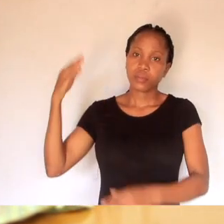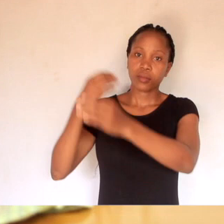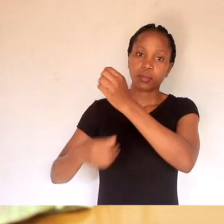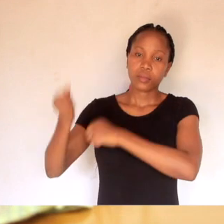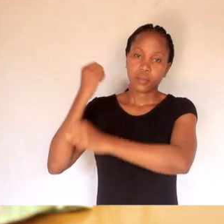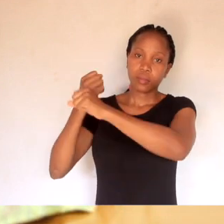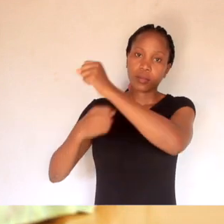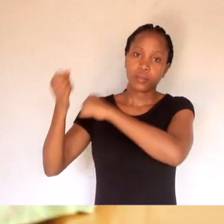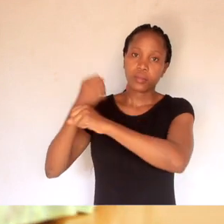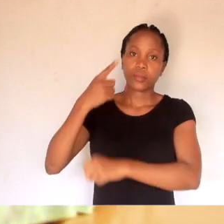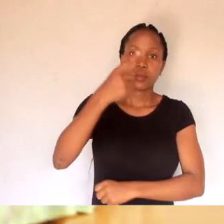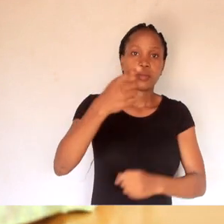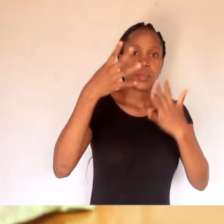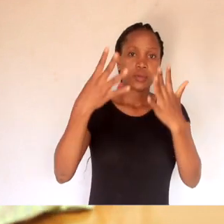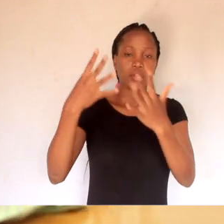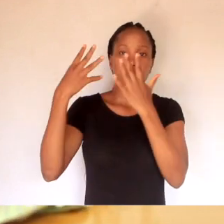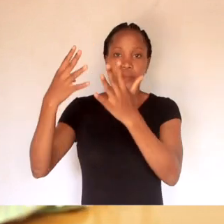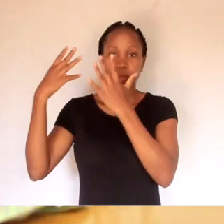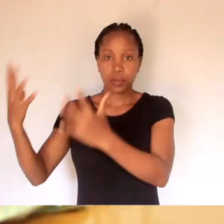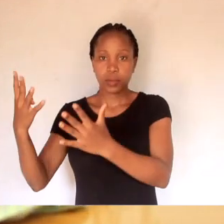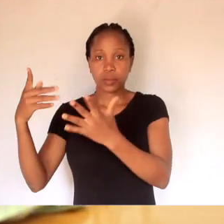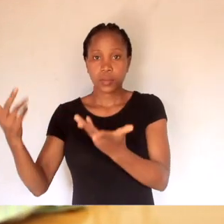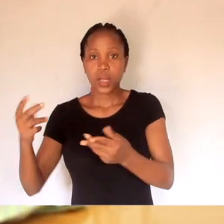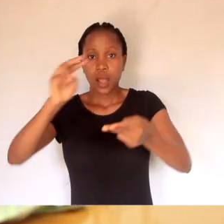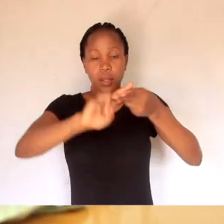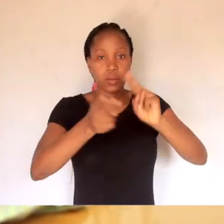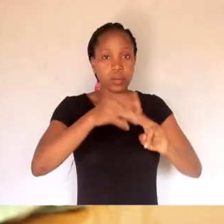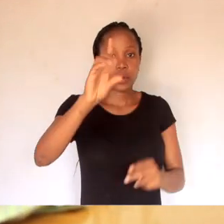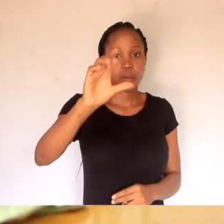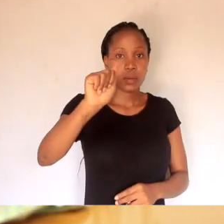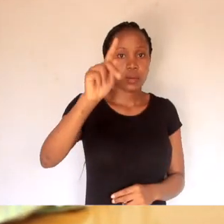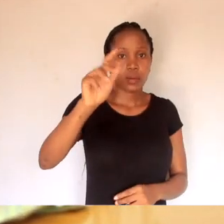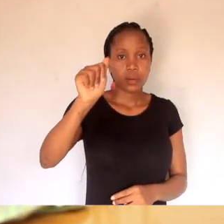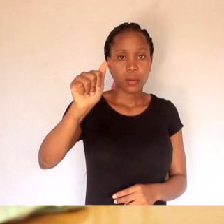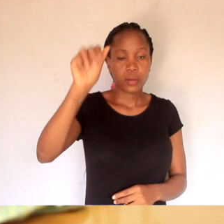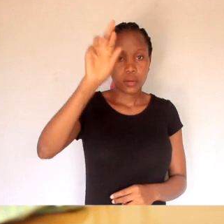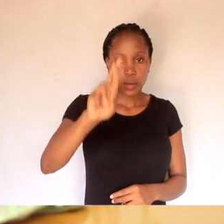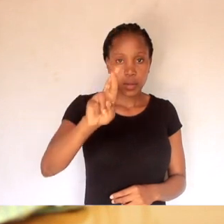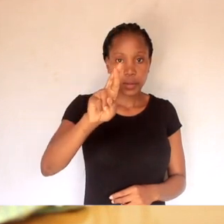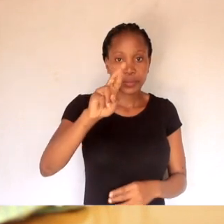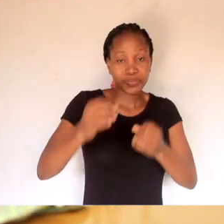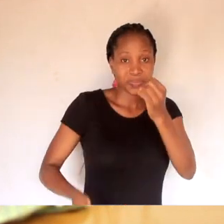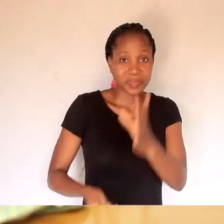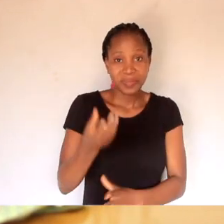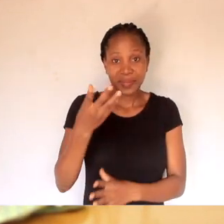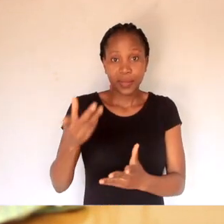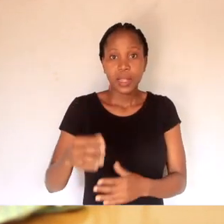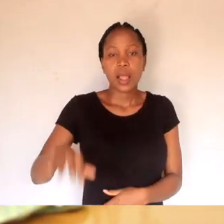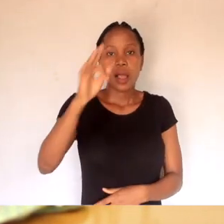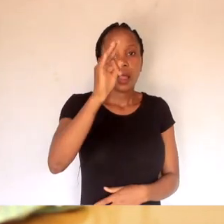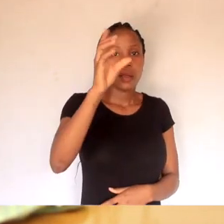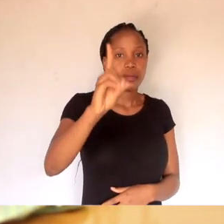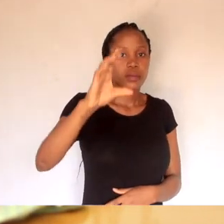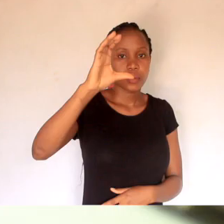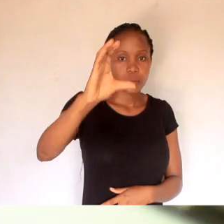a criação de um Movimento para a Educação para Todos, onde, nessa altura, a FDC esteve quase